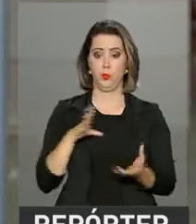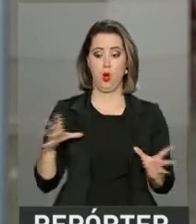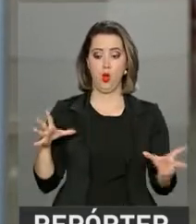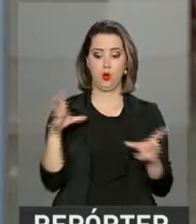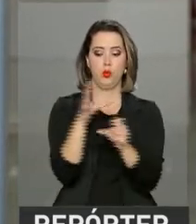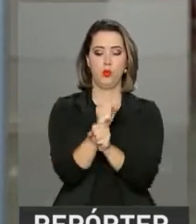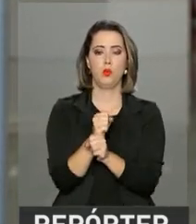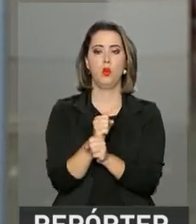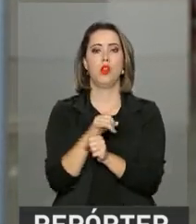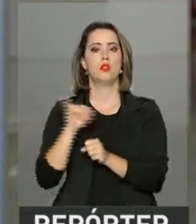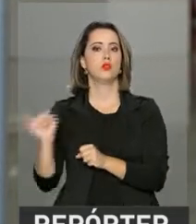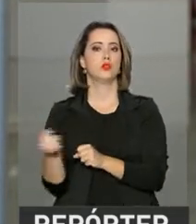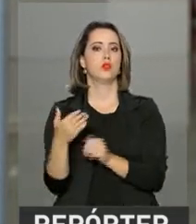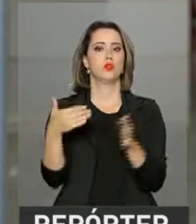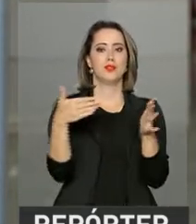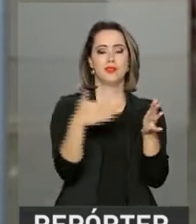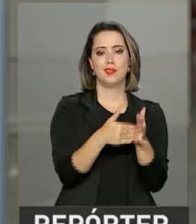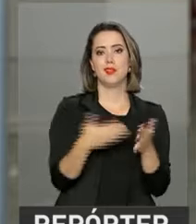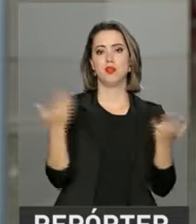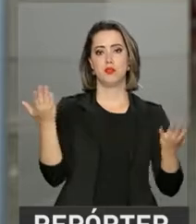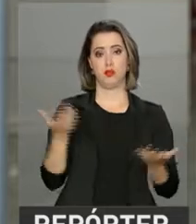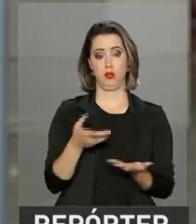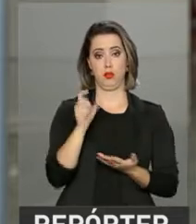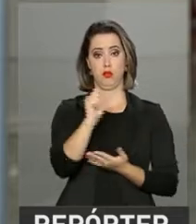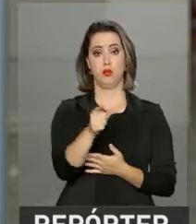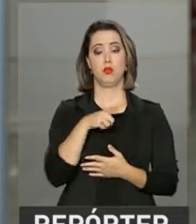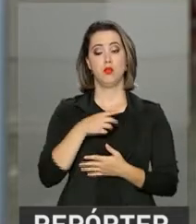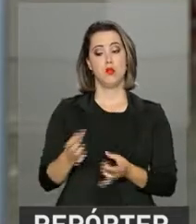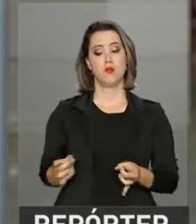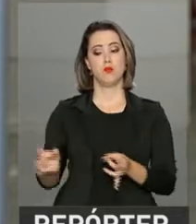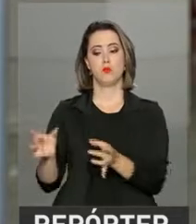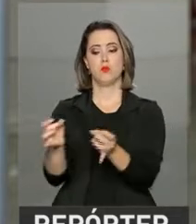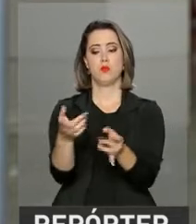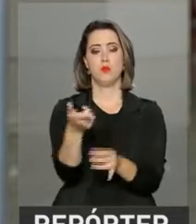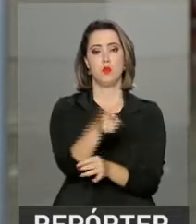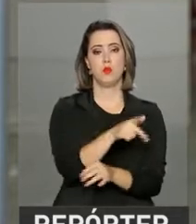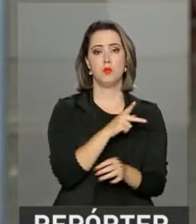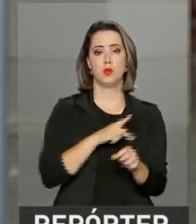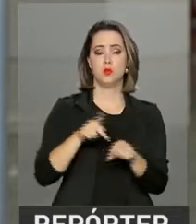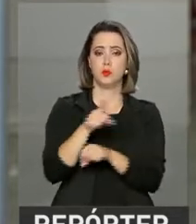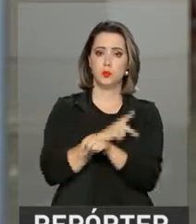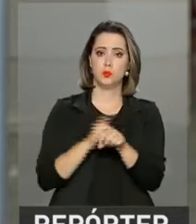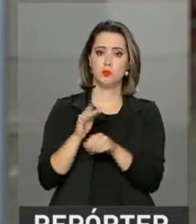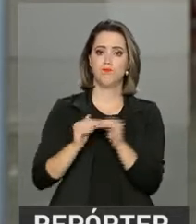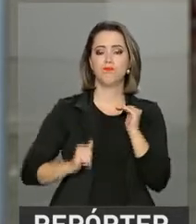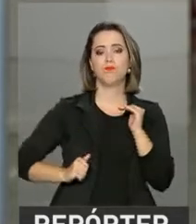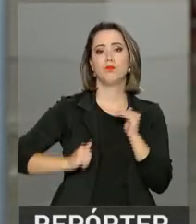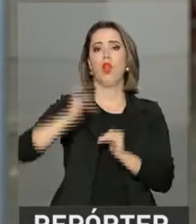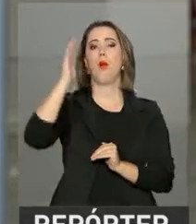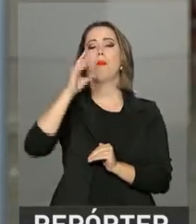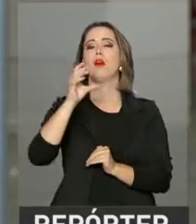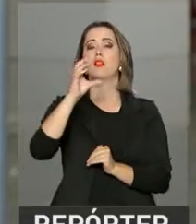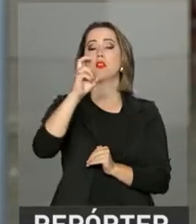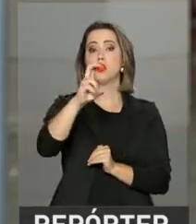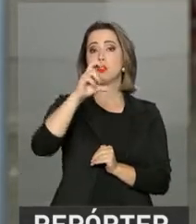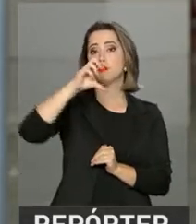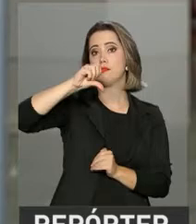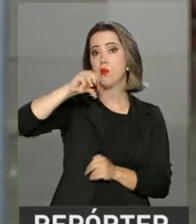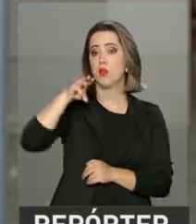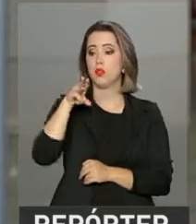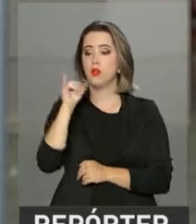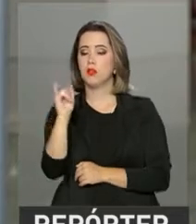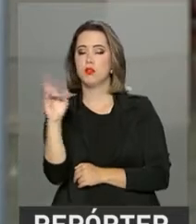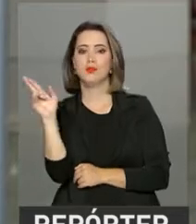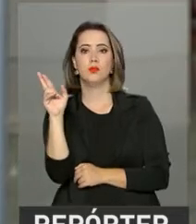segunda semana de abril de 2017, as vendas para o exterior ultrapassam 59 bilhões de dólares e